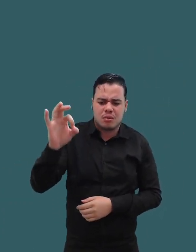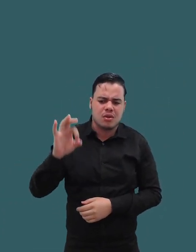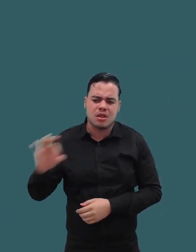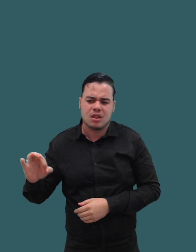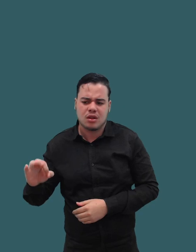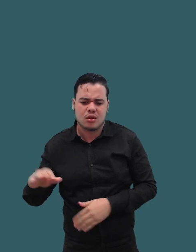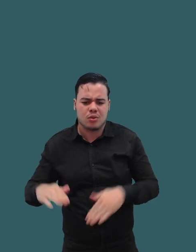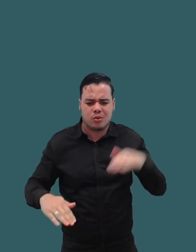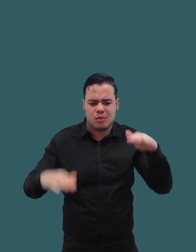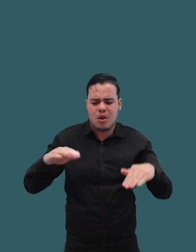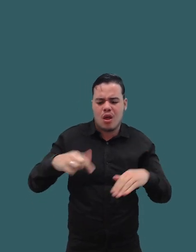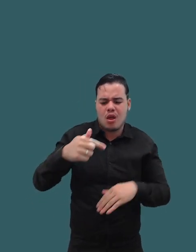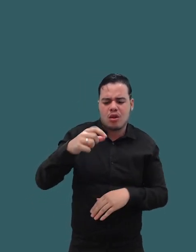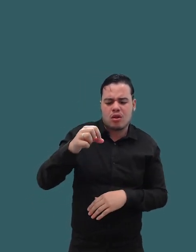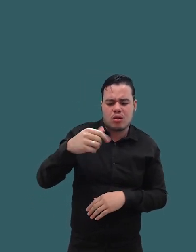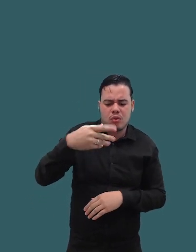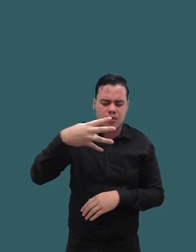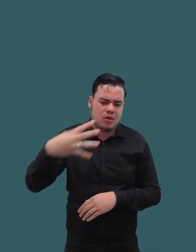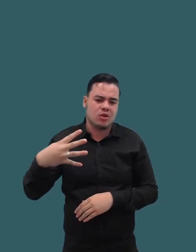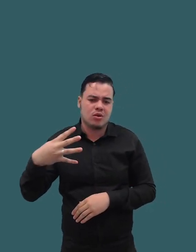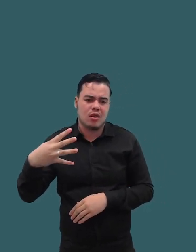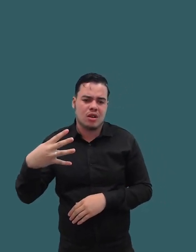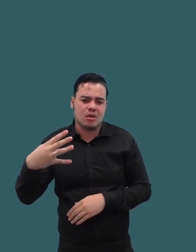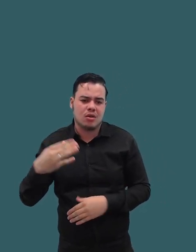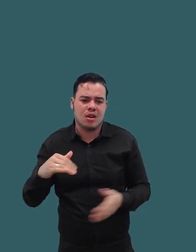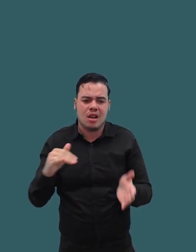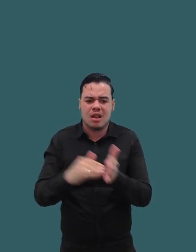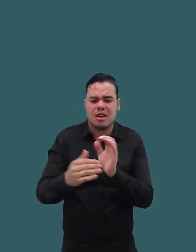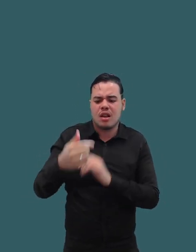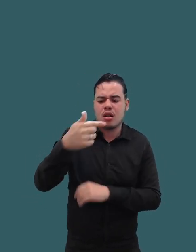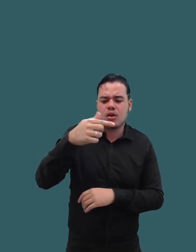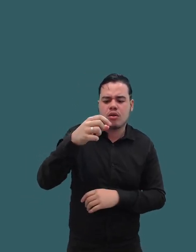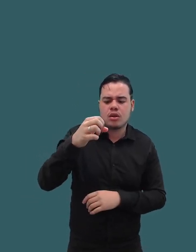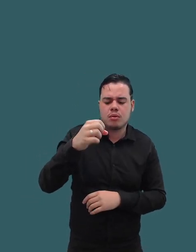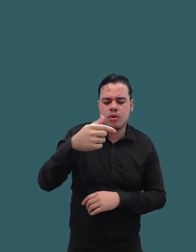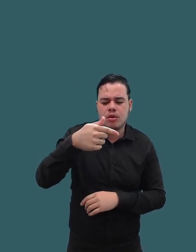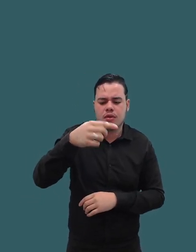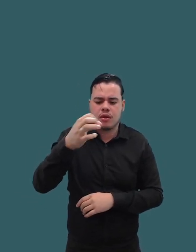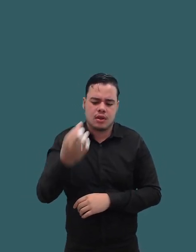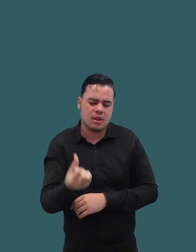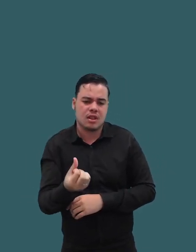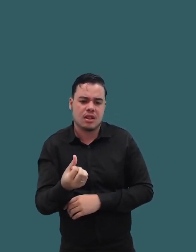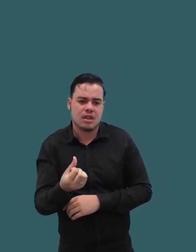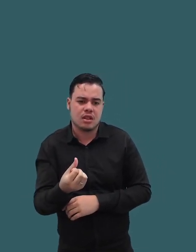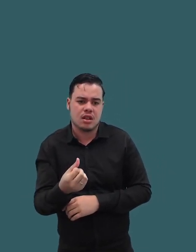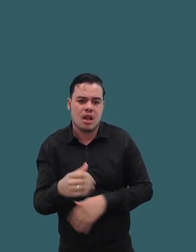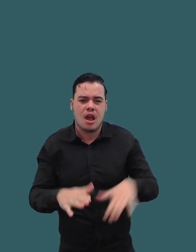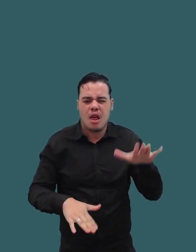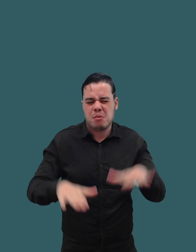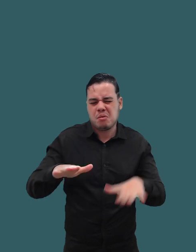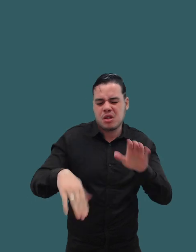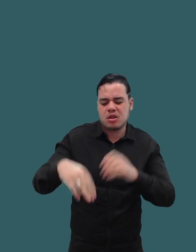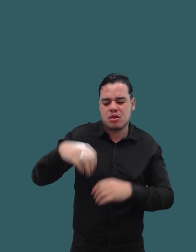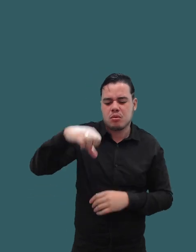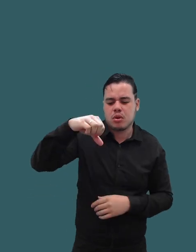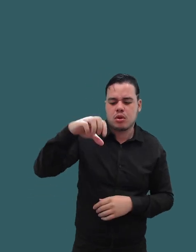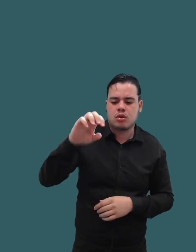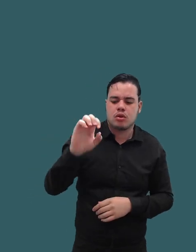em 2024, 2025, 2026, chegaria a cerca de 900 milhões de